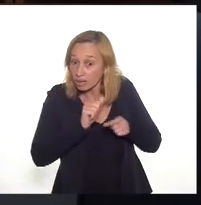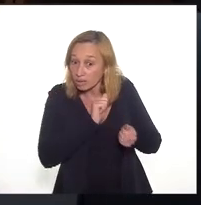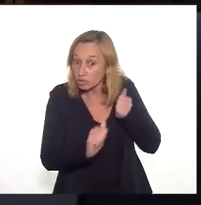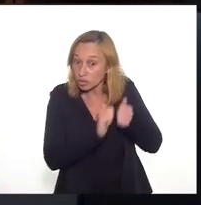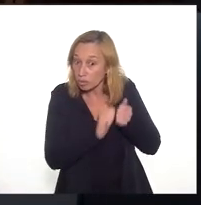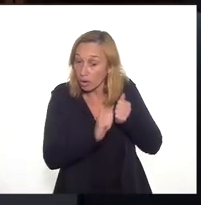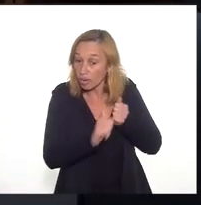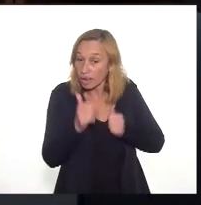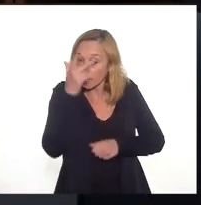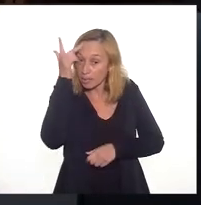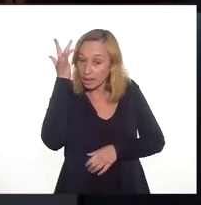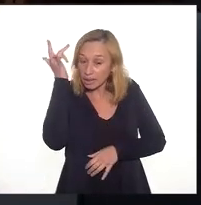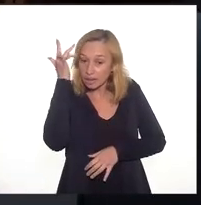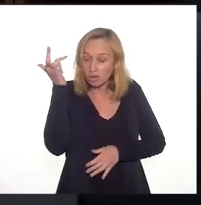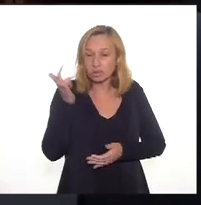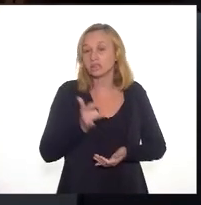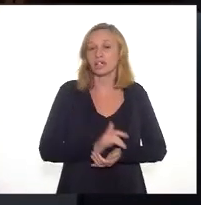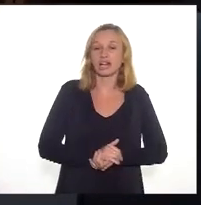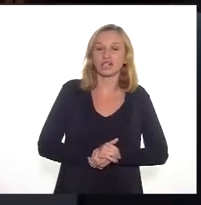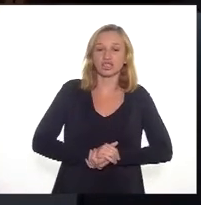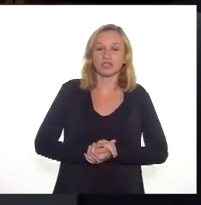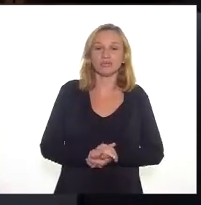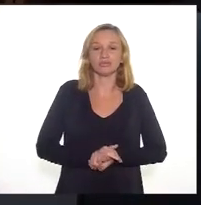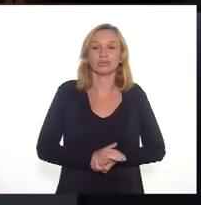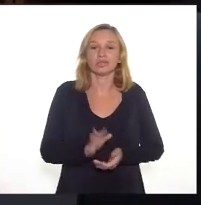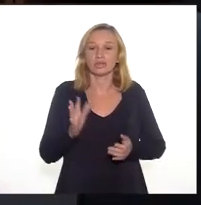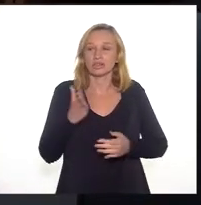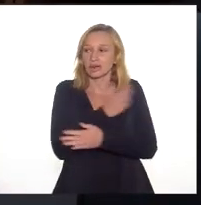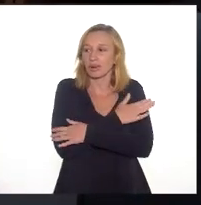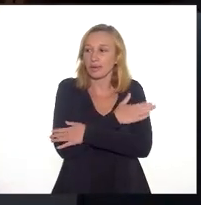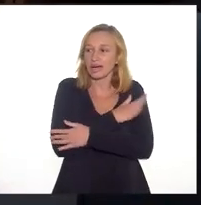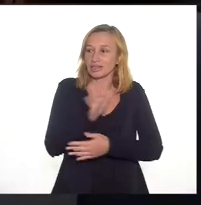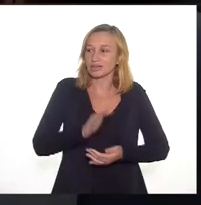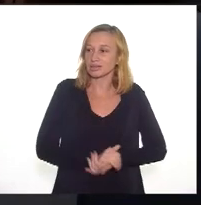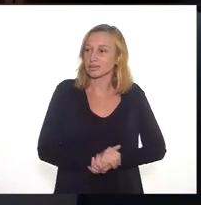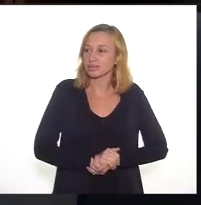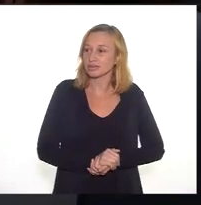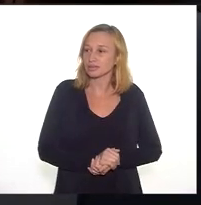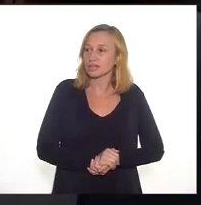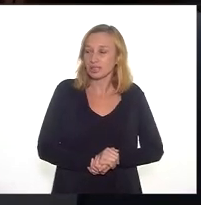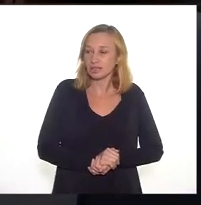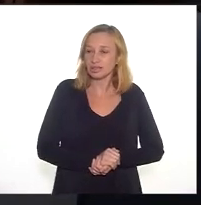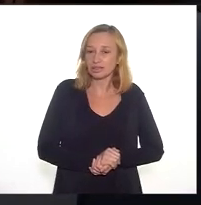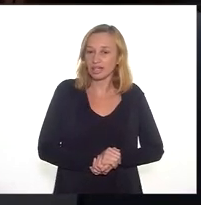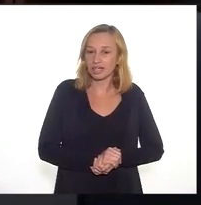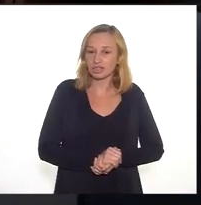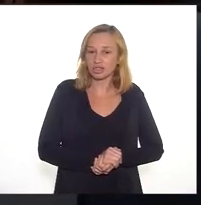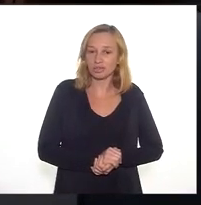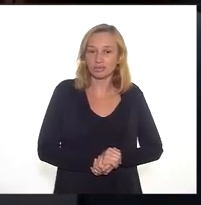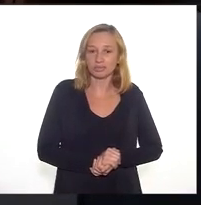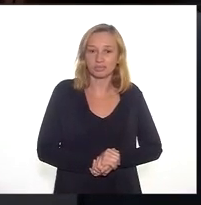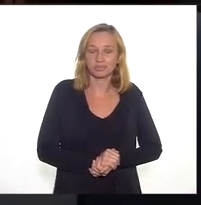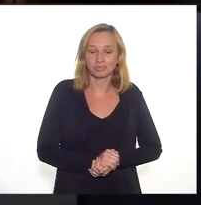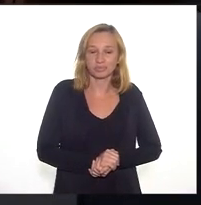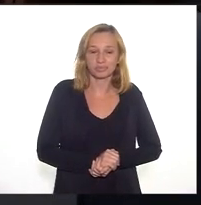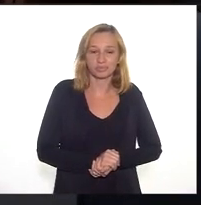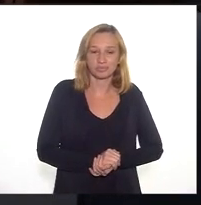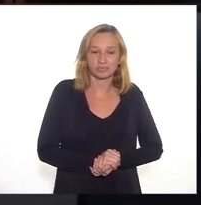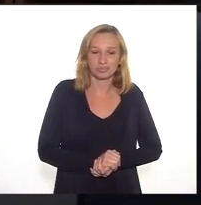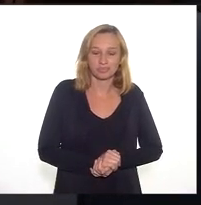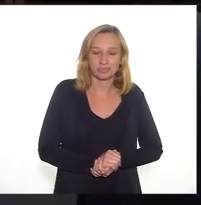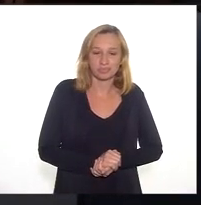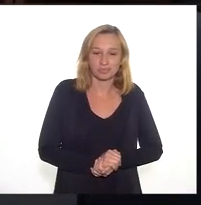hein. Lucinha, vamos lá. Um abraço. Boa tarde, presidente. Todas um abraço. E todos estão convidados. Presidente,